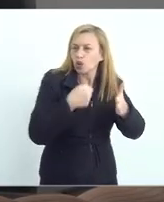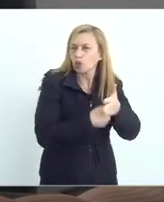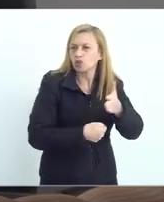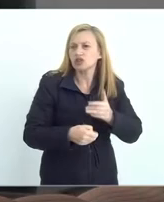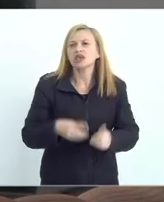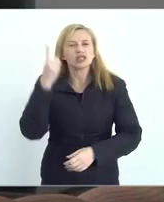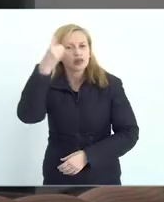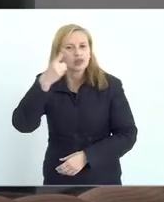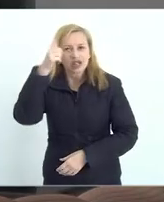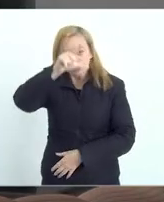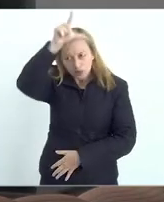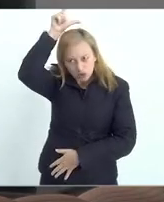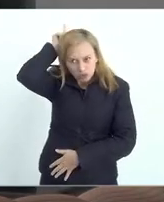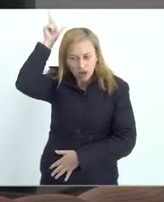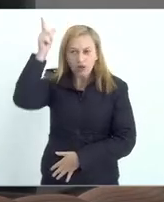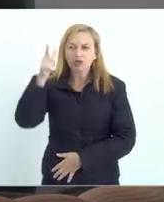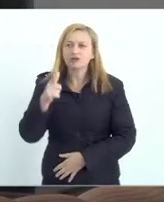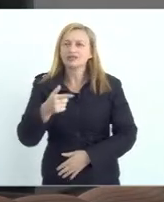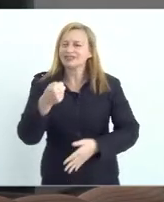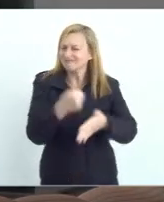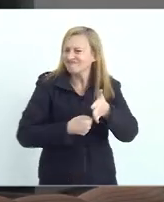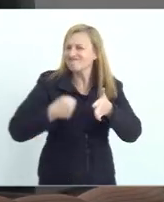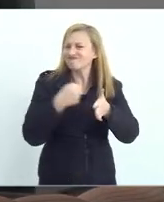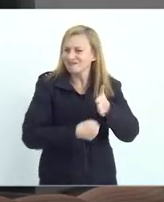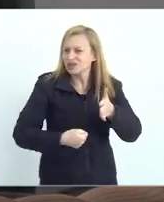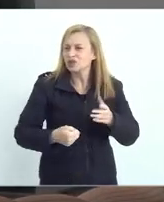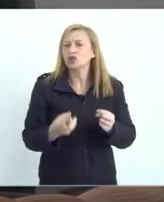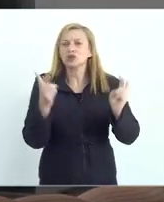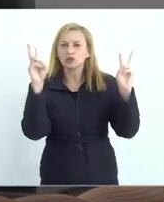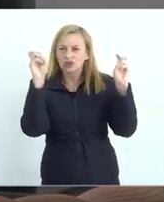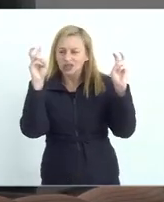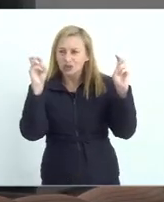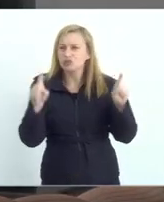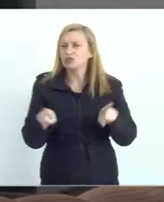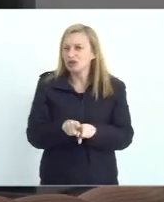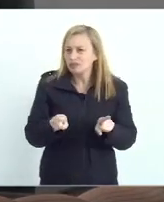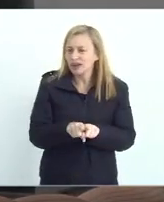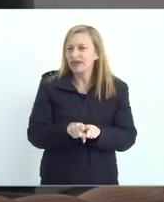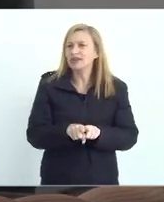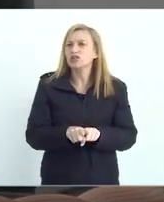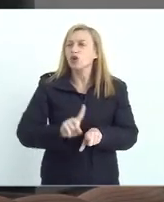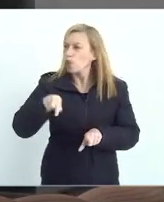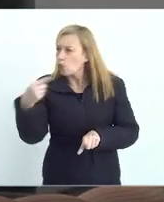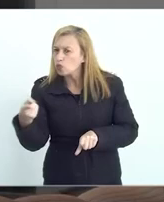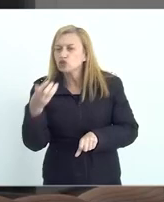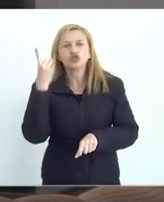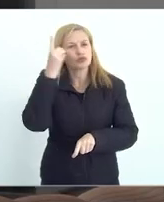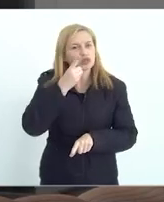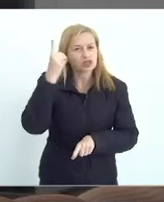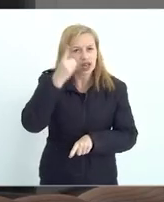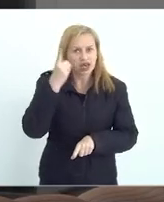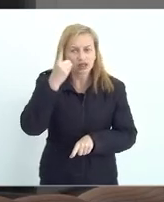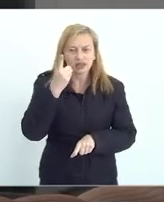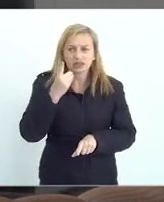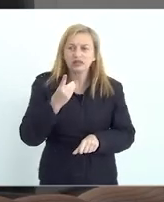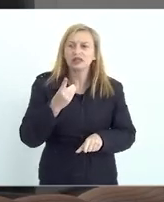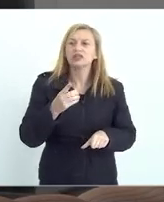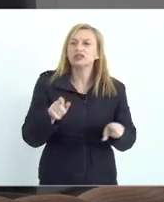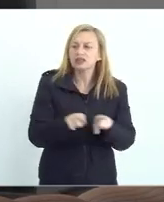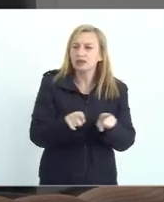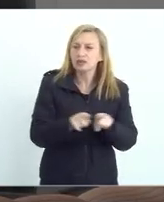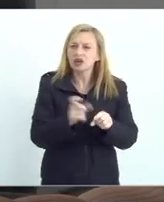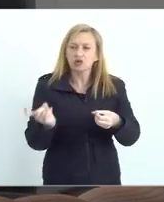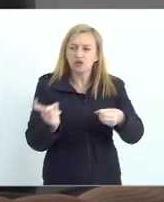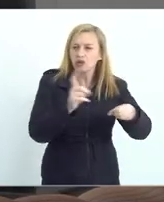Deputado Luiz Paulo é incansável quando se trata dessa matéria também os deputados que fazem a atuação parlamentar